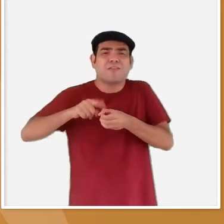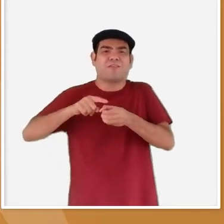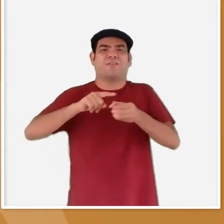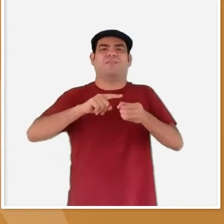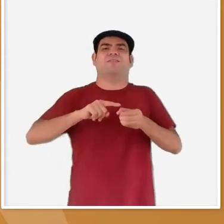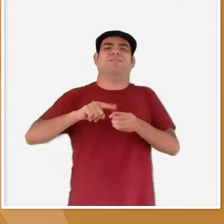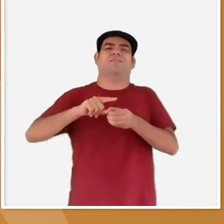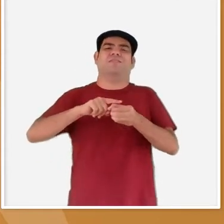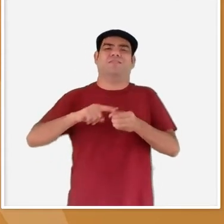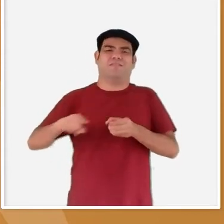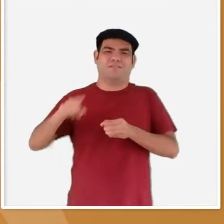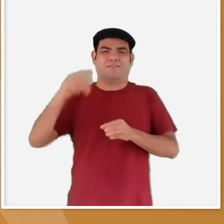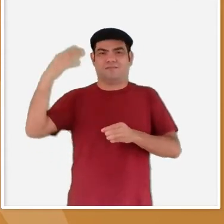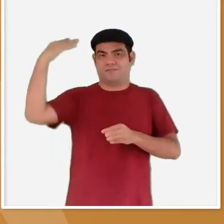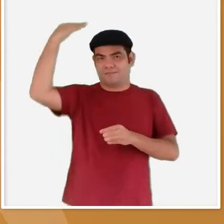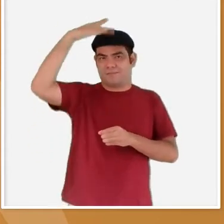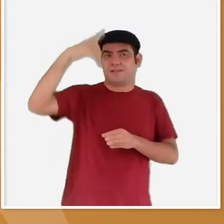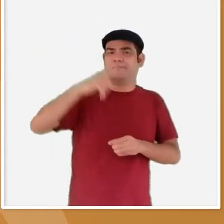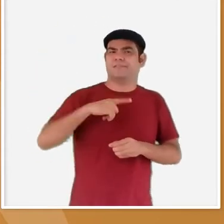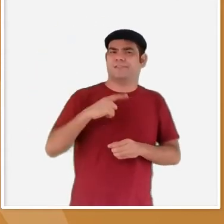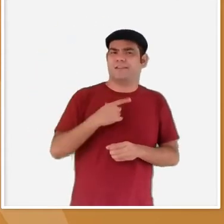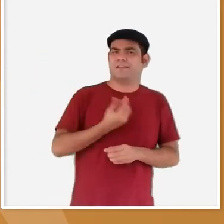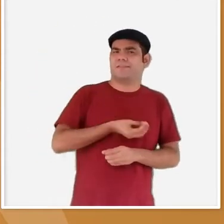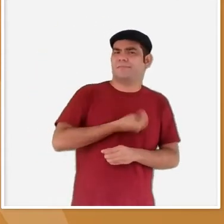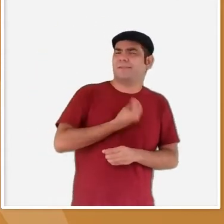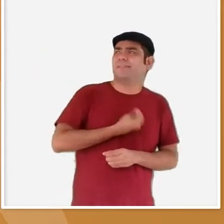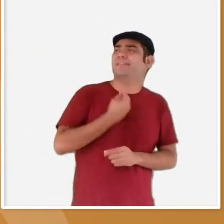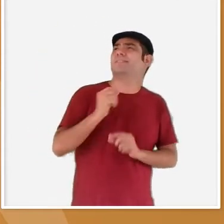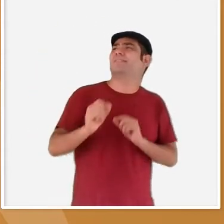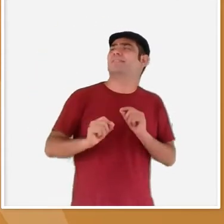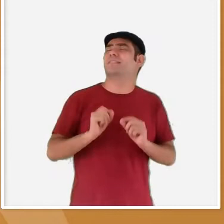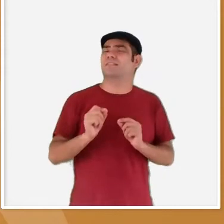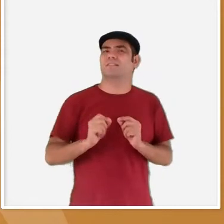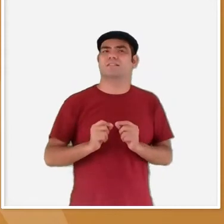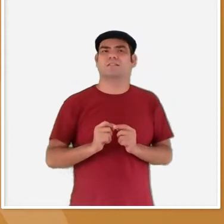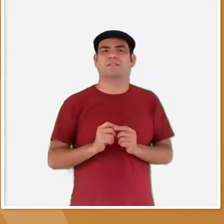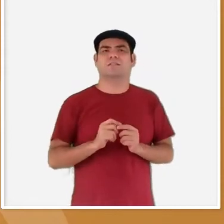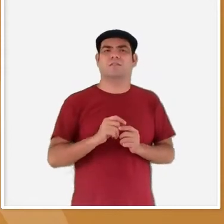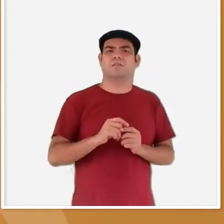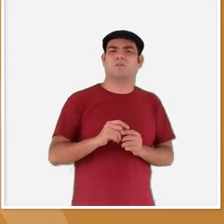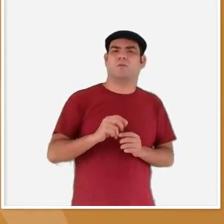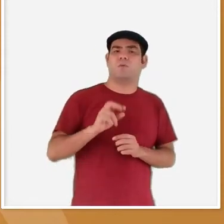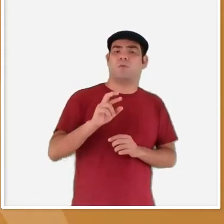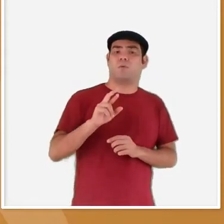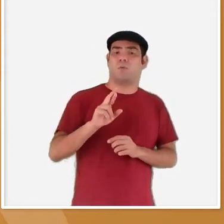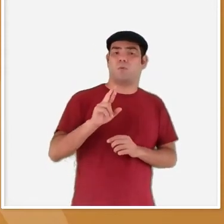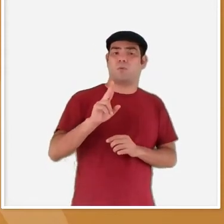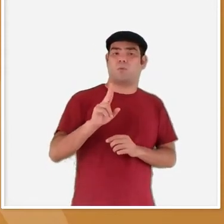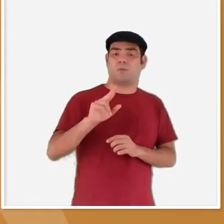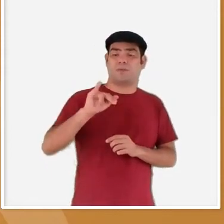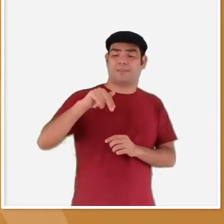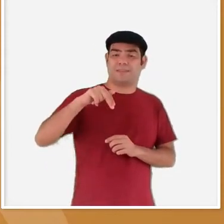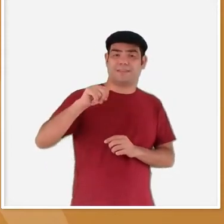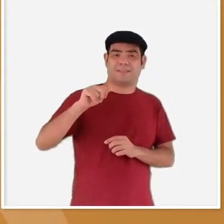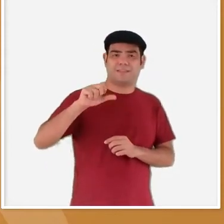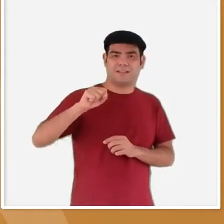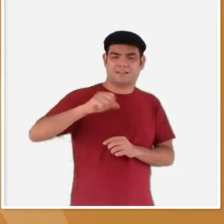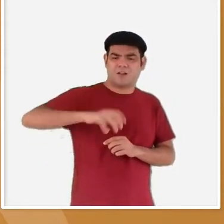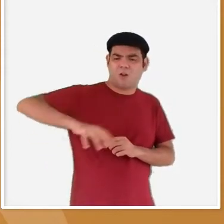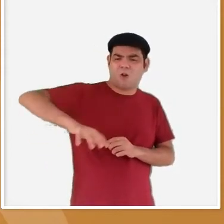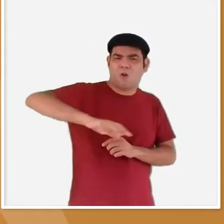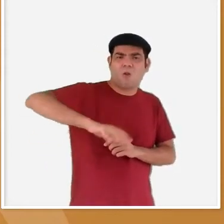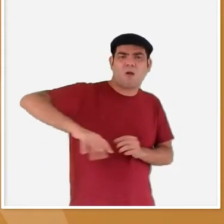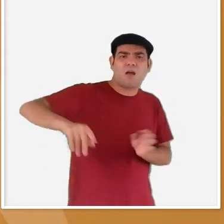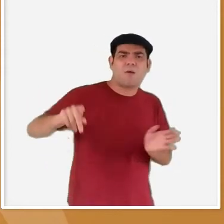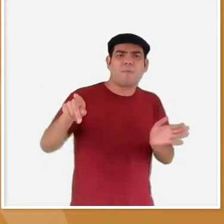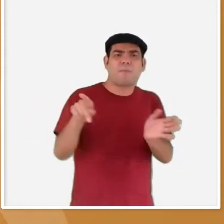maior presença de ruínas, principalmente ruínas indígenas, tá? O que vale destacar